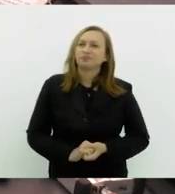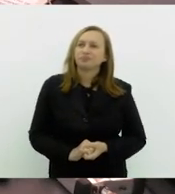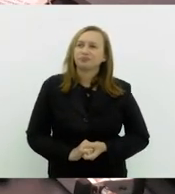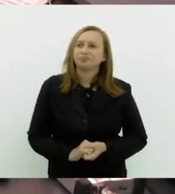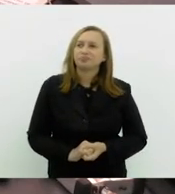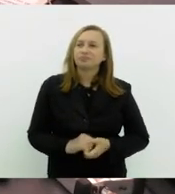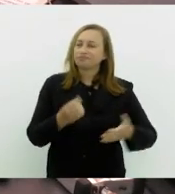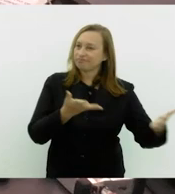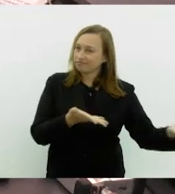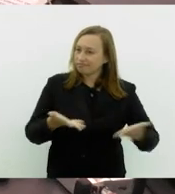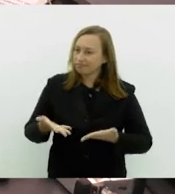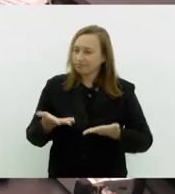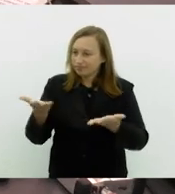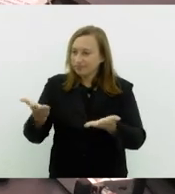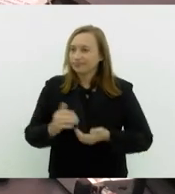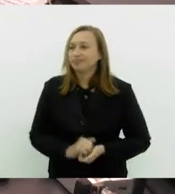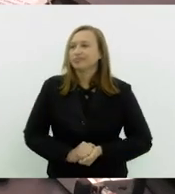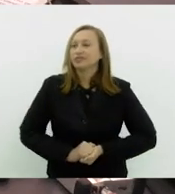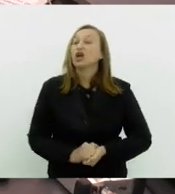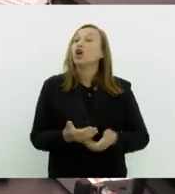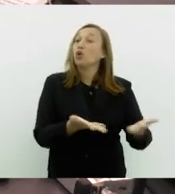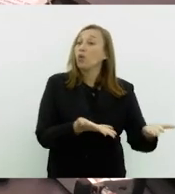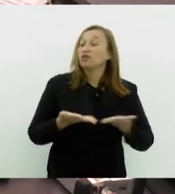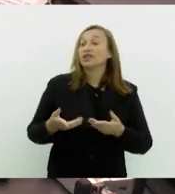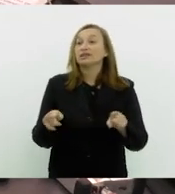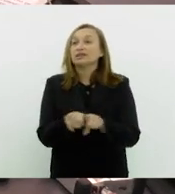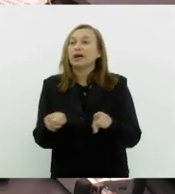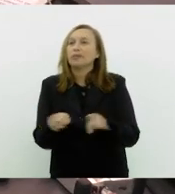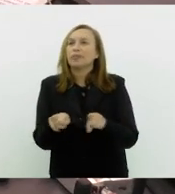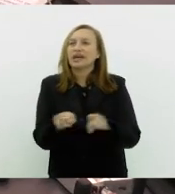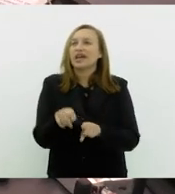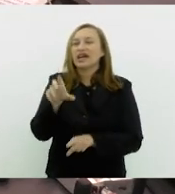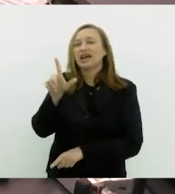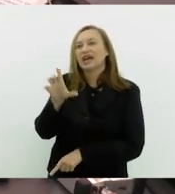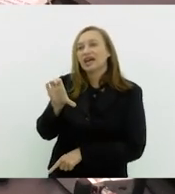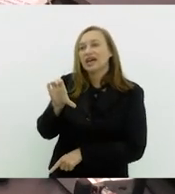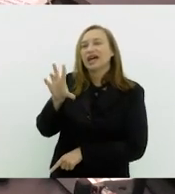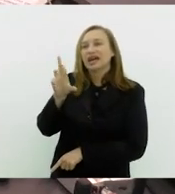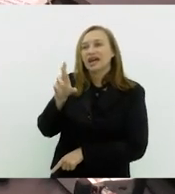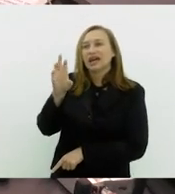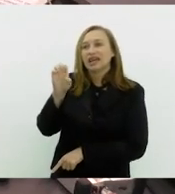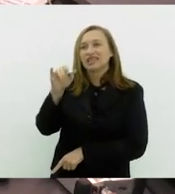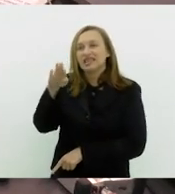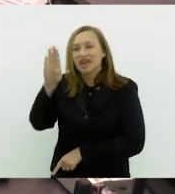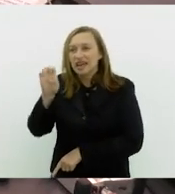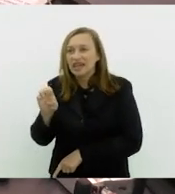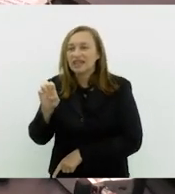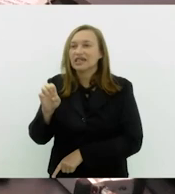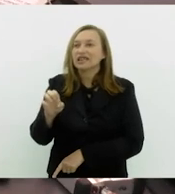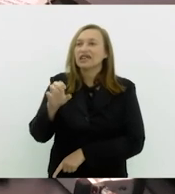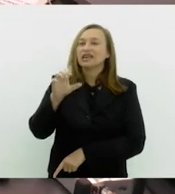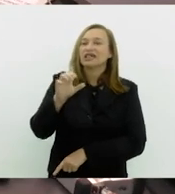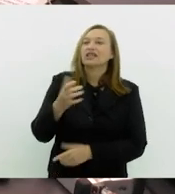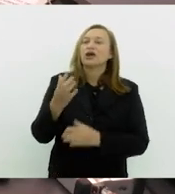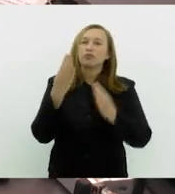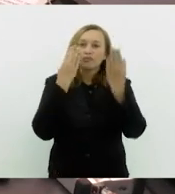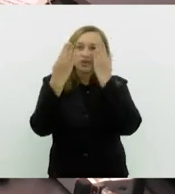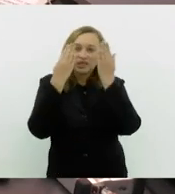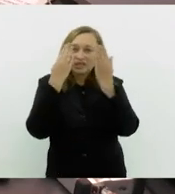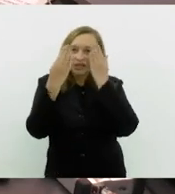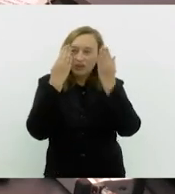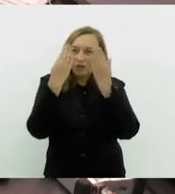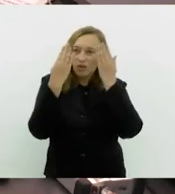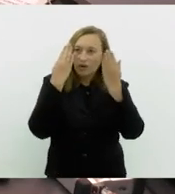Fique à vontade. Convidar também a Graziella Sereno, que é psicóloga do projeto Ação